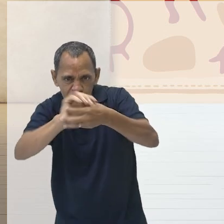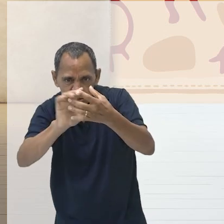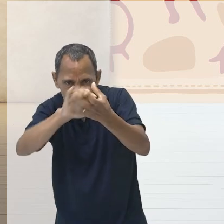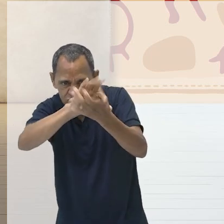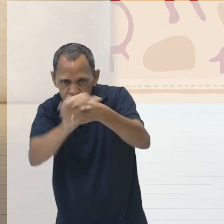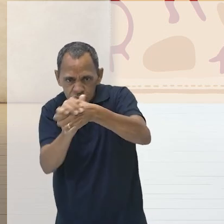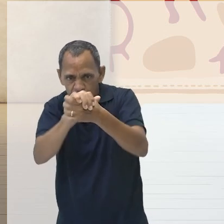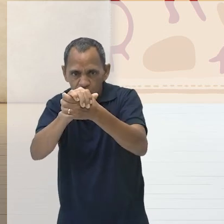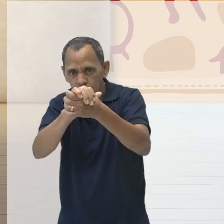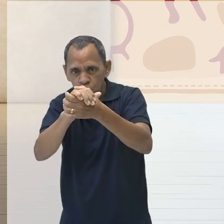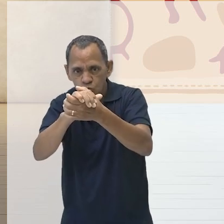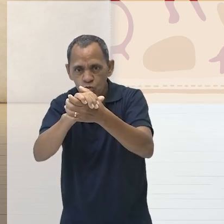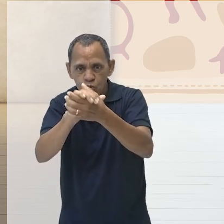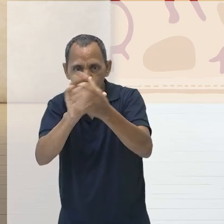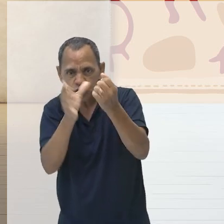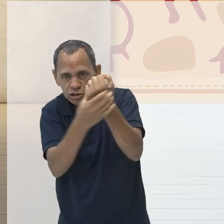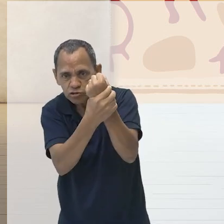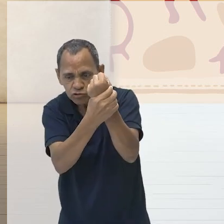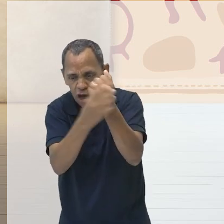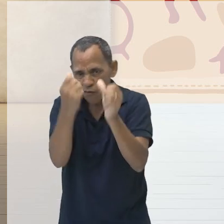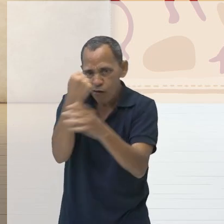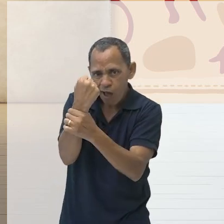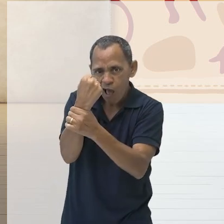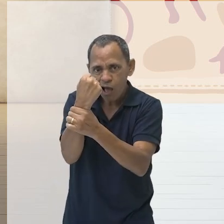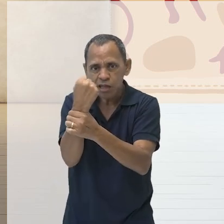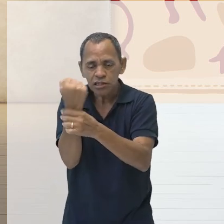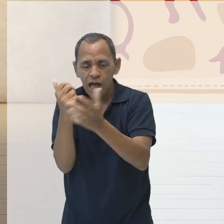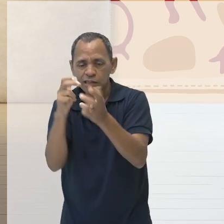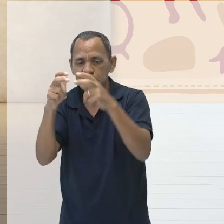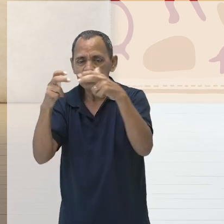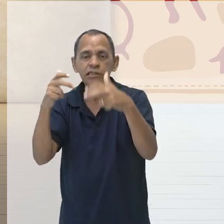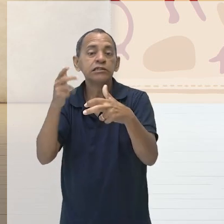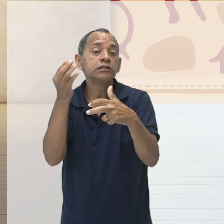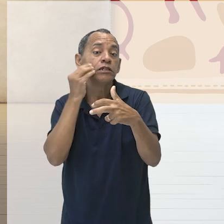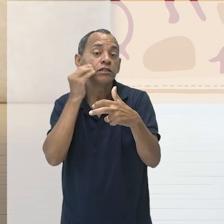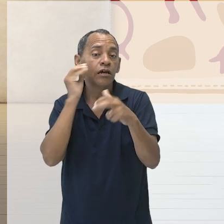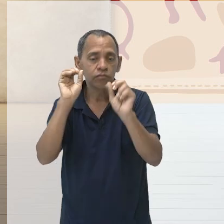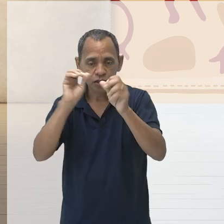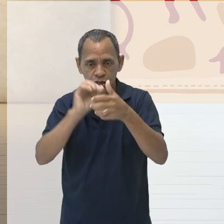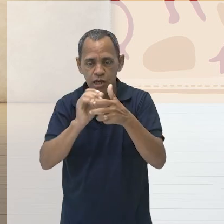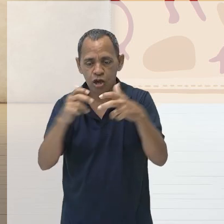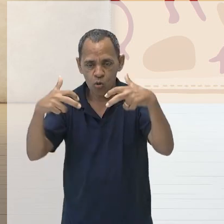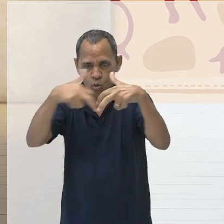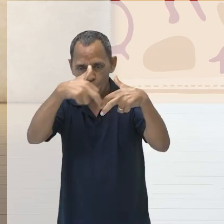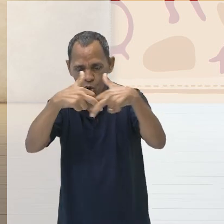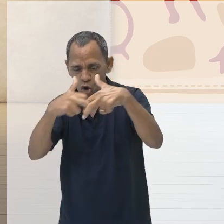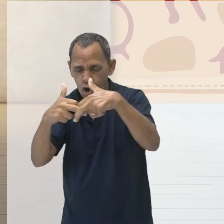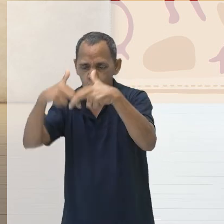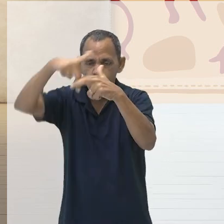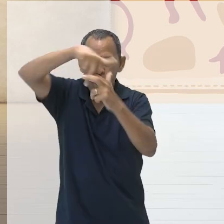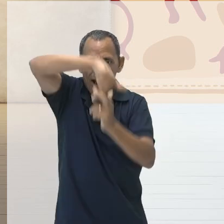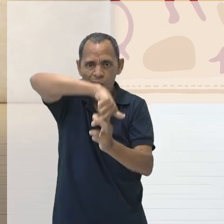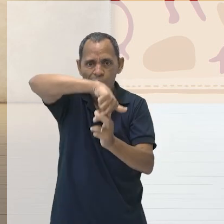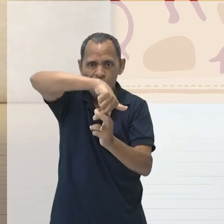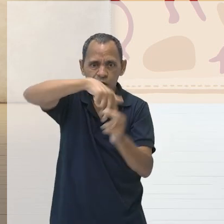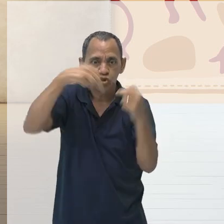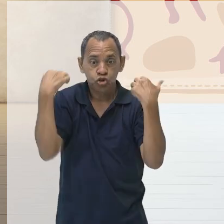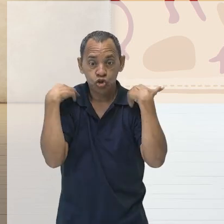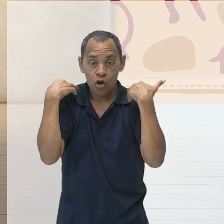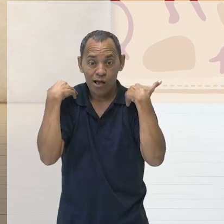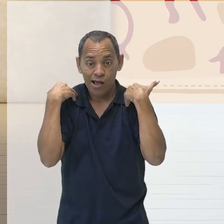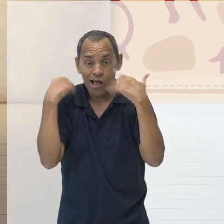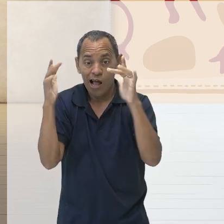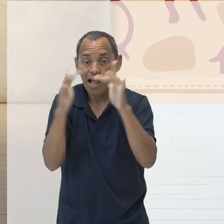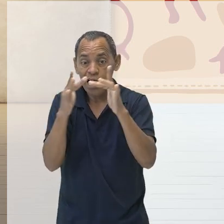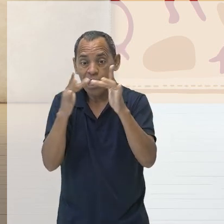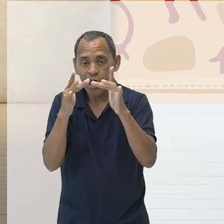seus membros. Então, esse é o pali. Outra luta muito característica da Grécia Antiga